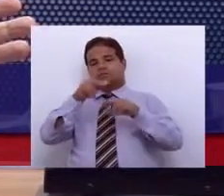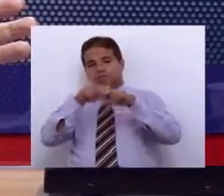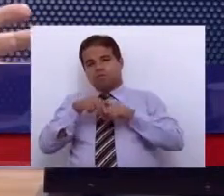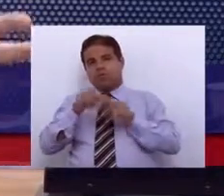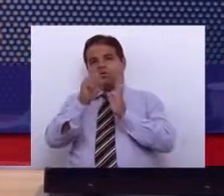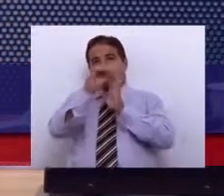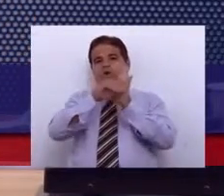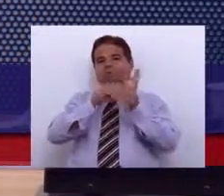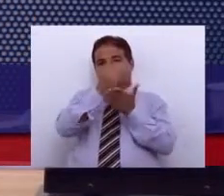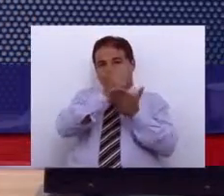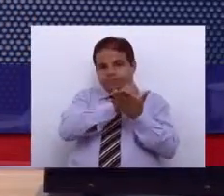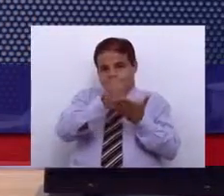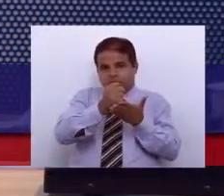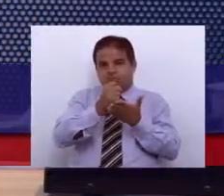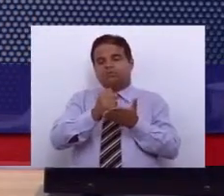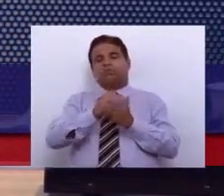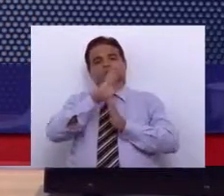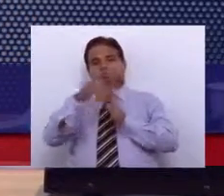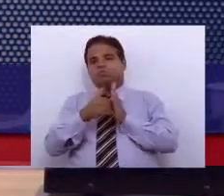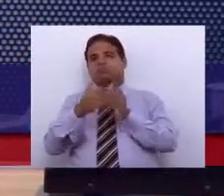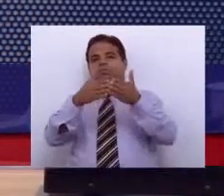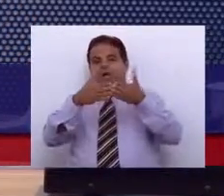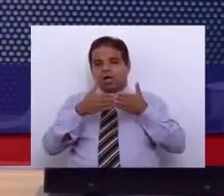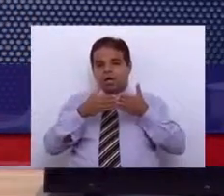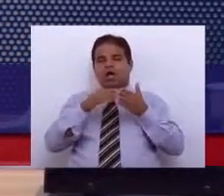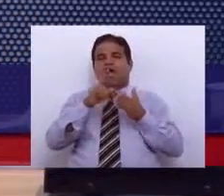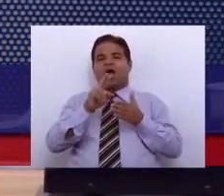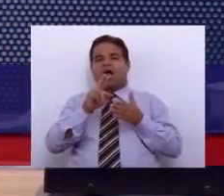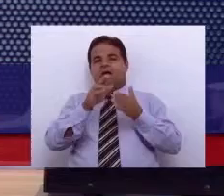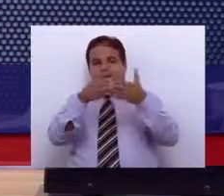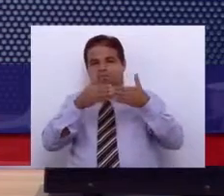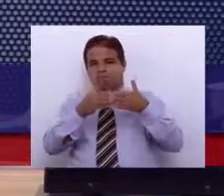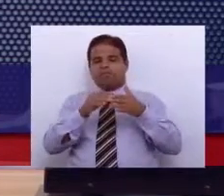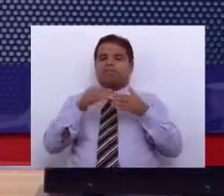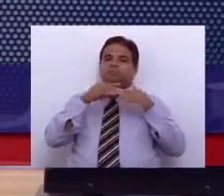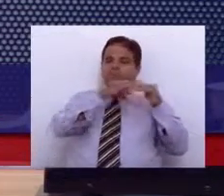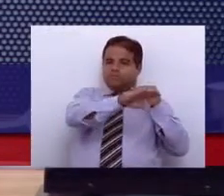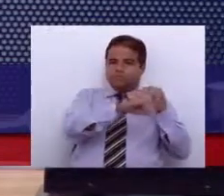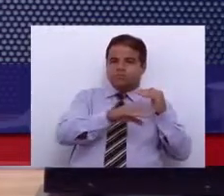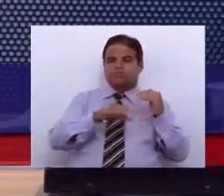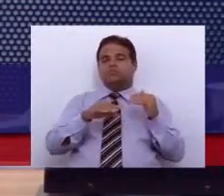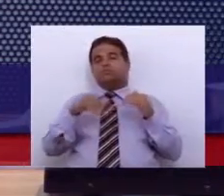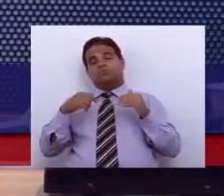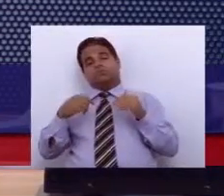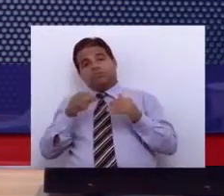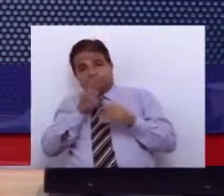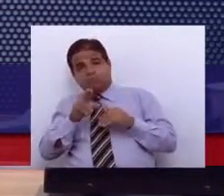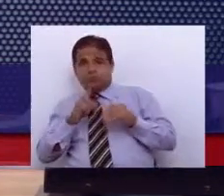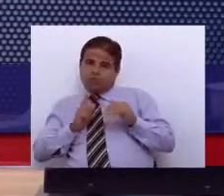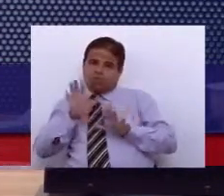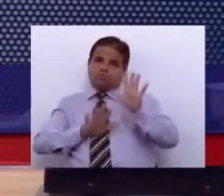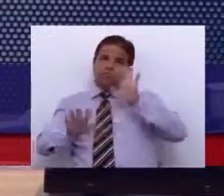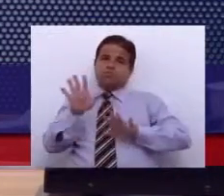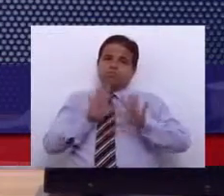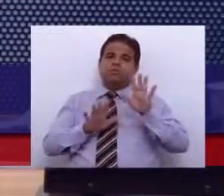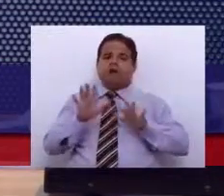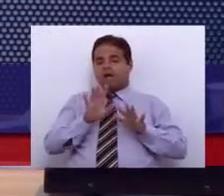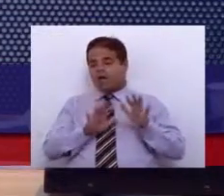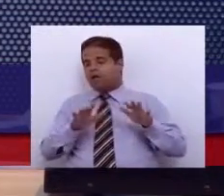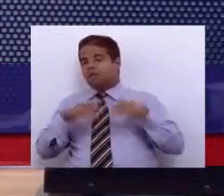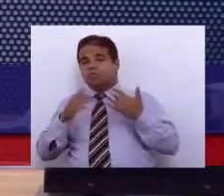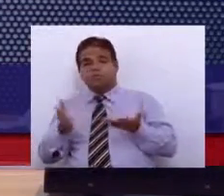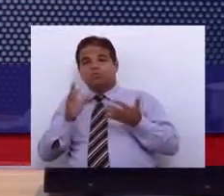ofícios e requerimentos serão encaminhados pelos vereadores respondendo pela secretaria de finanças eu tenho esse cuidado não só